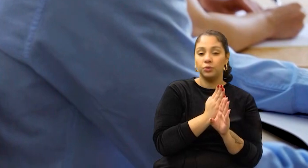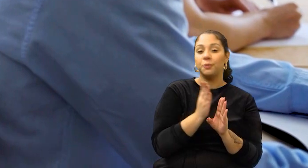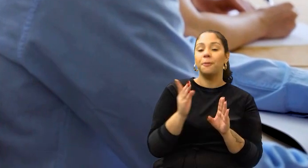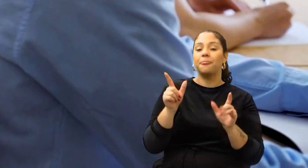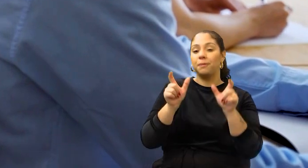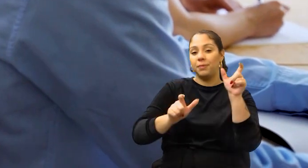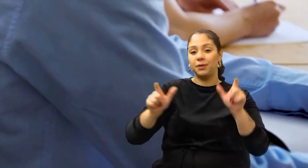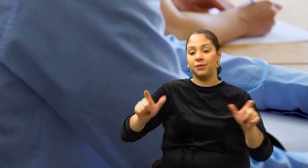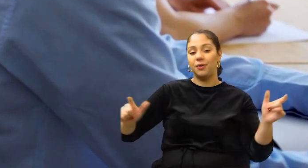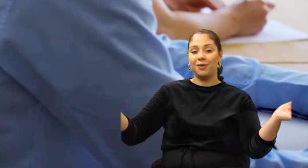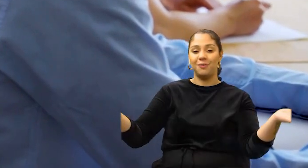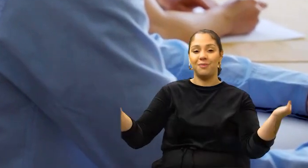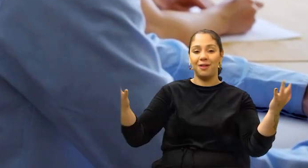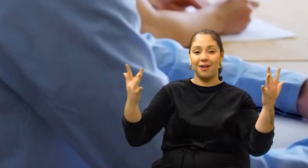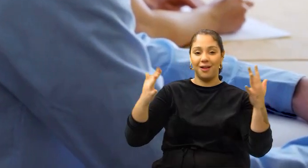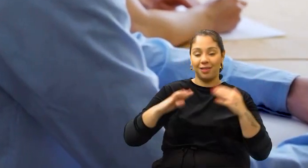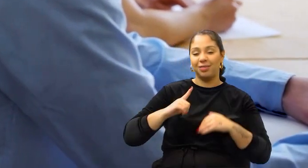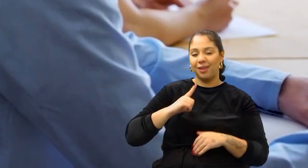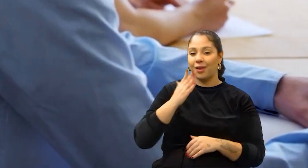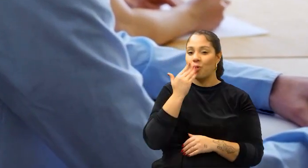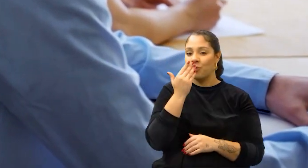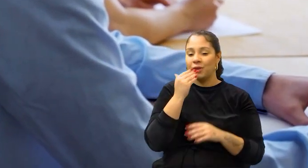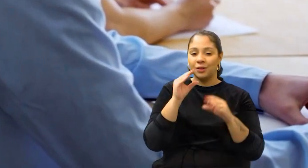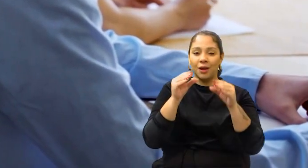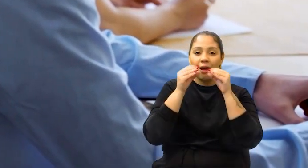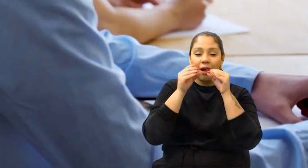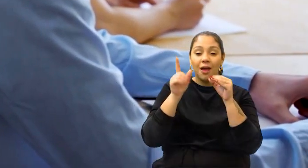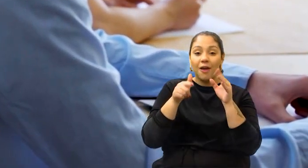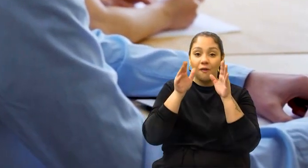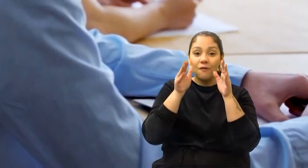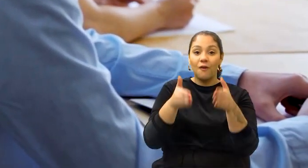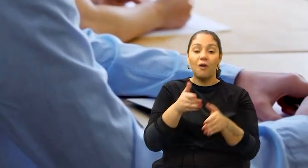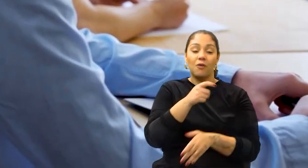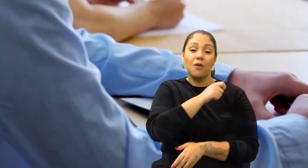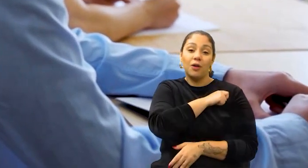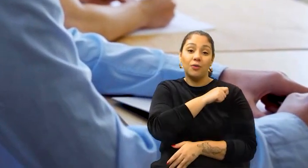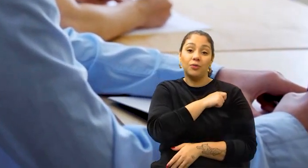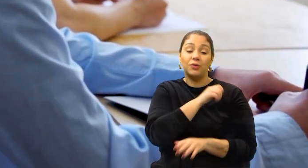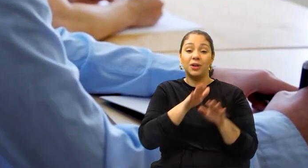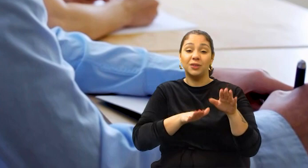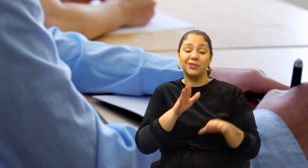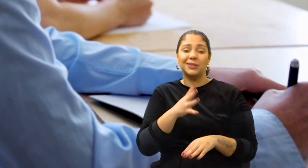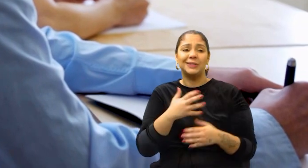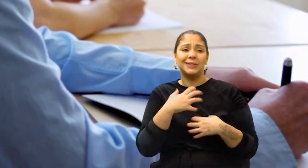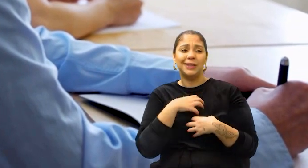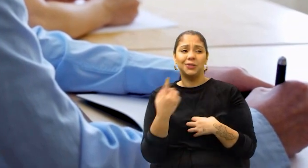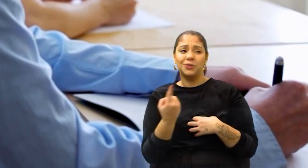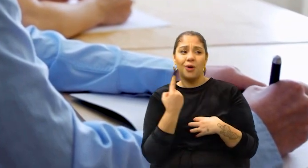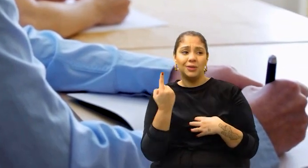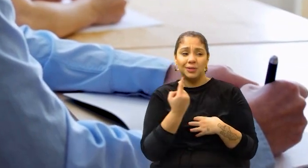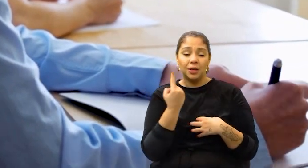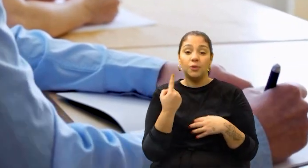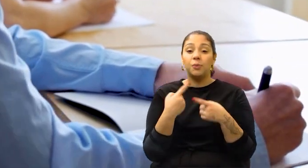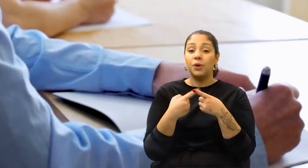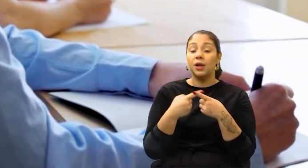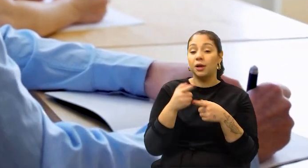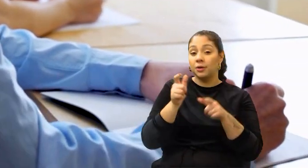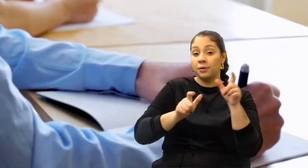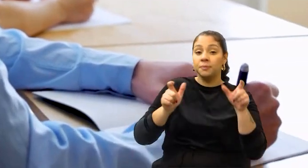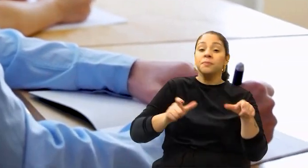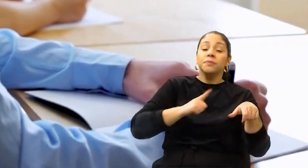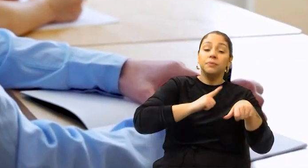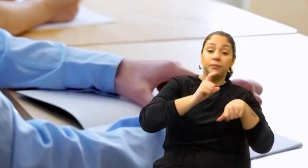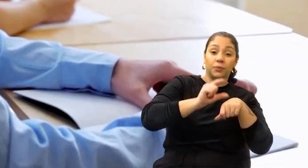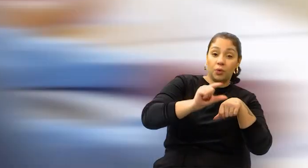faltam cinco e o pessoal que vem aqui Inclusive a gente recebe com um lanchinho é voltar exatamente para alunos que talvez se sintam sozinhos nessa